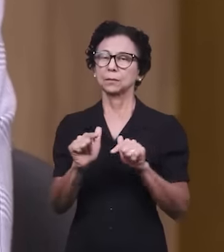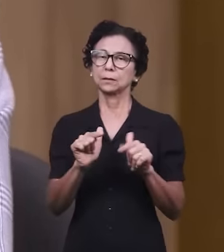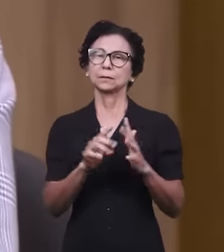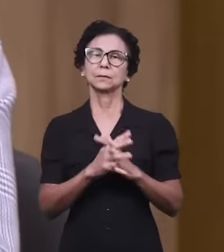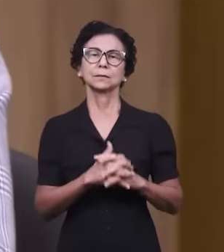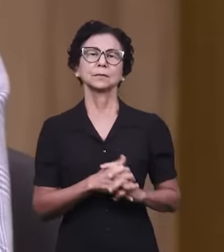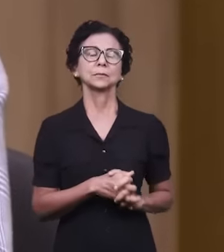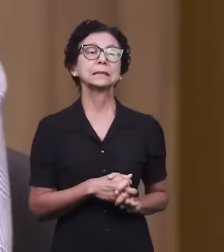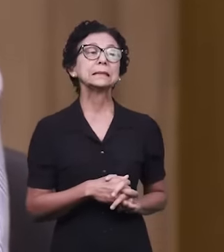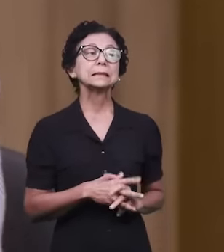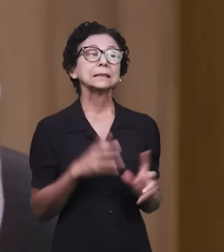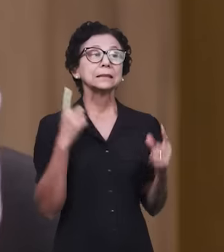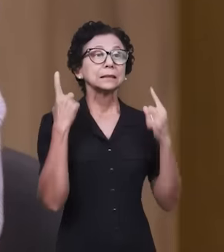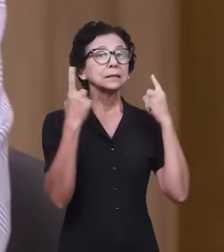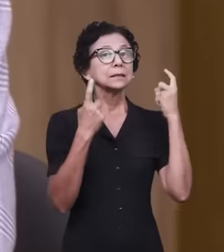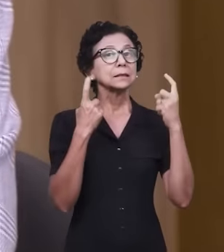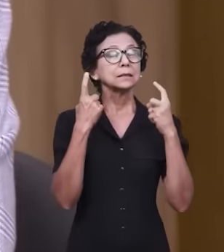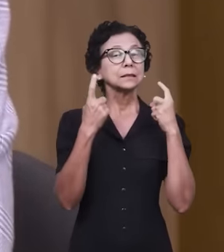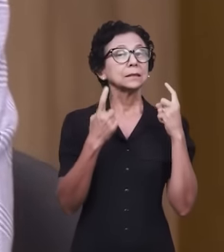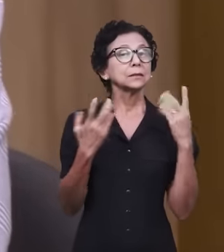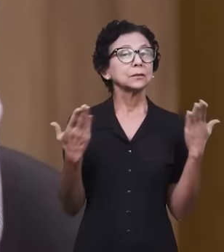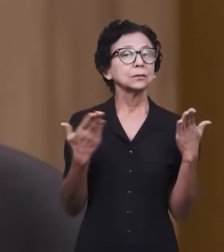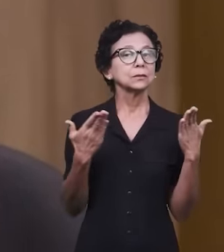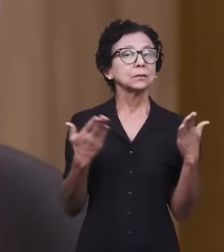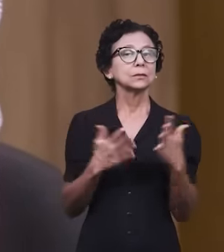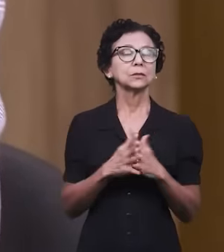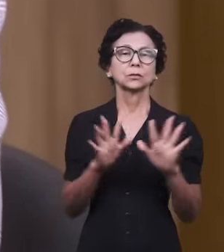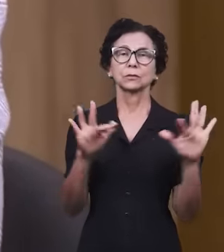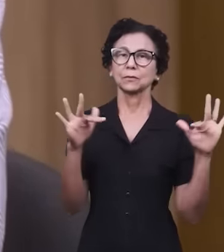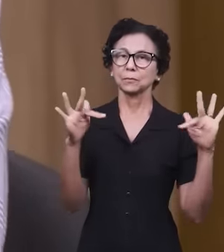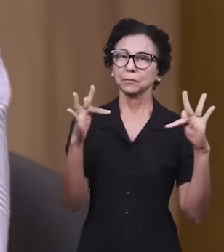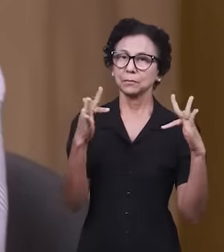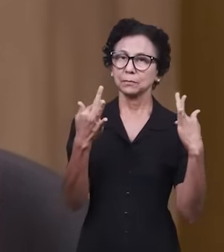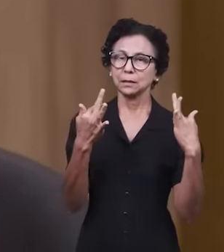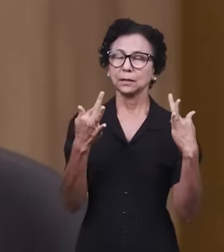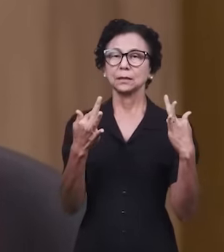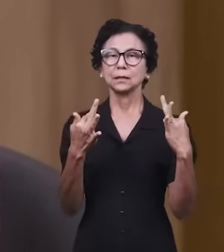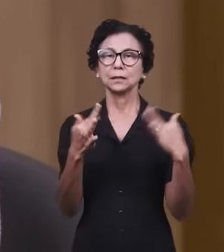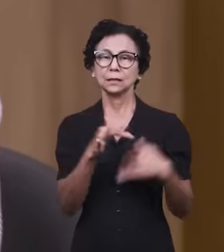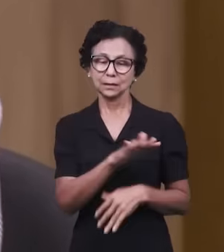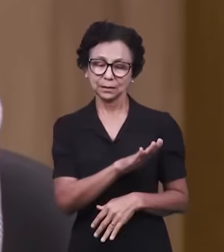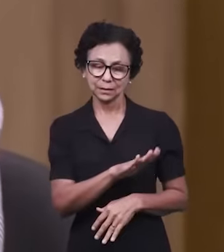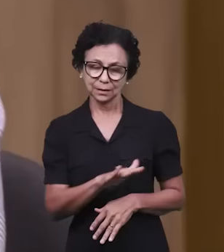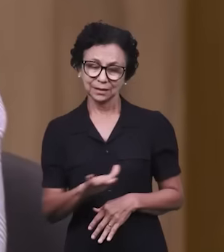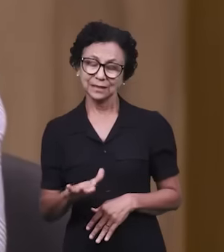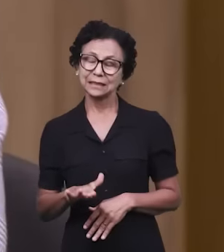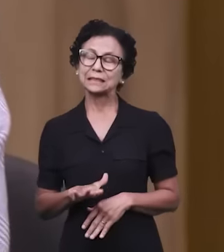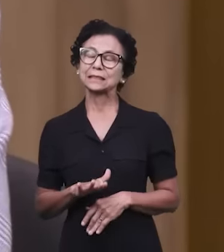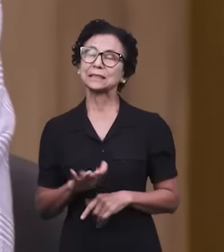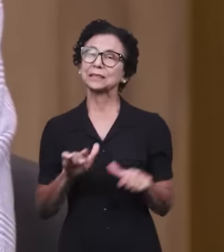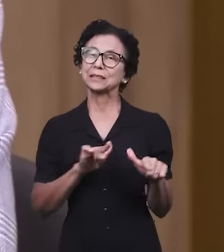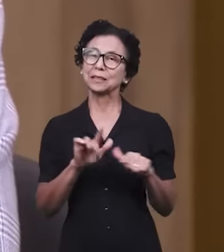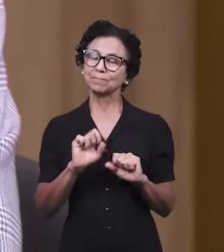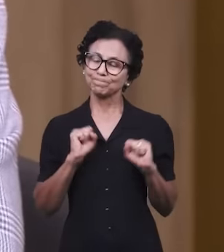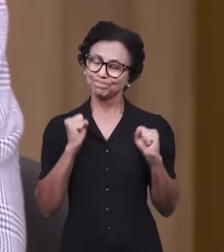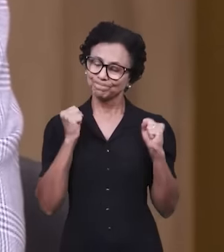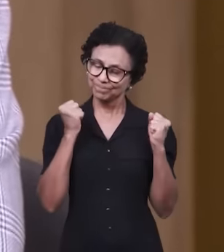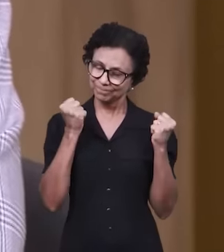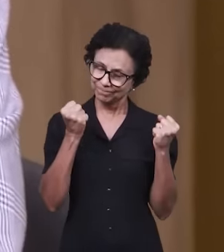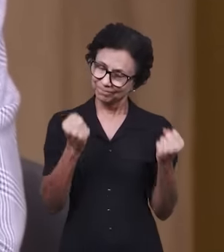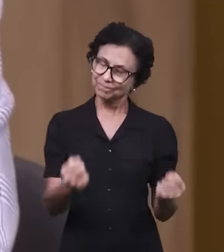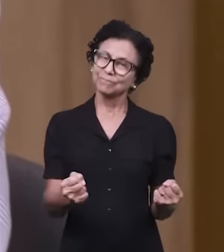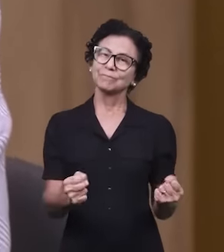A preocupação muito grande da igreja hoje com a família, com a criança, que é um trabalho muito intenso,